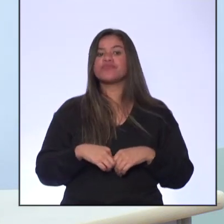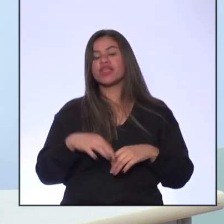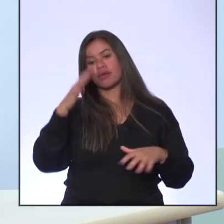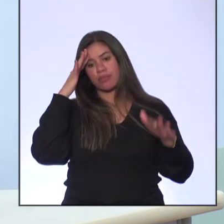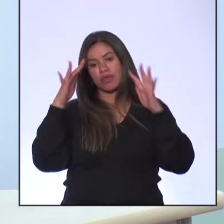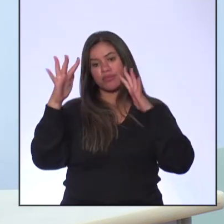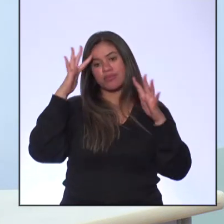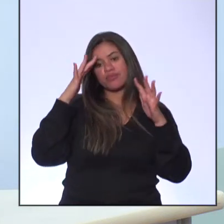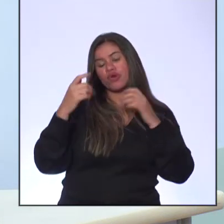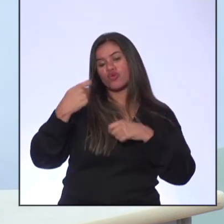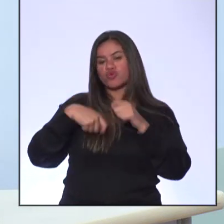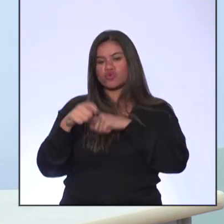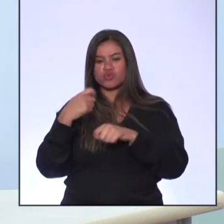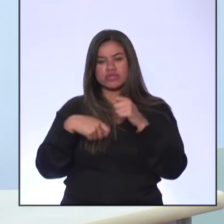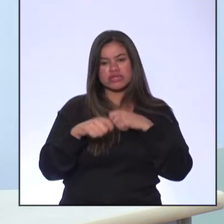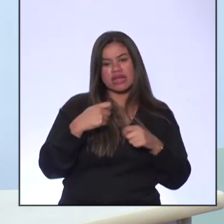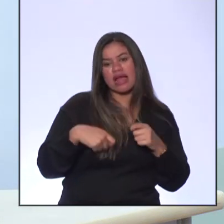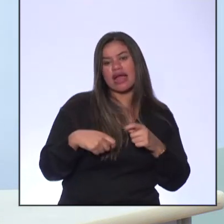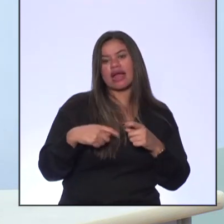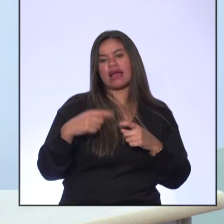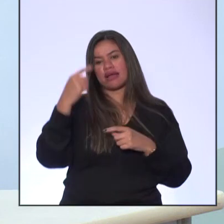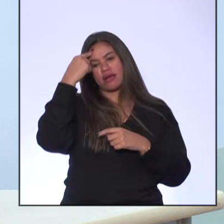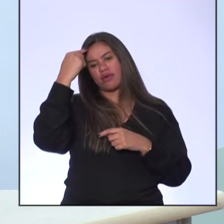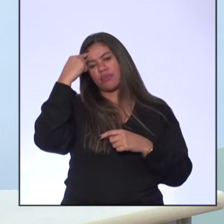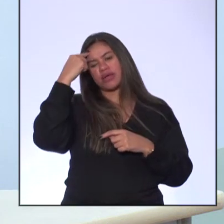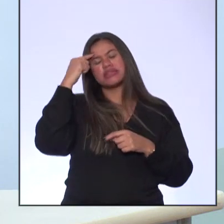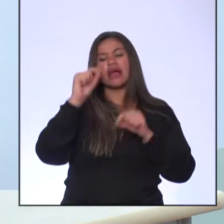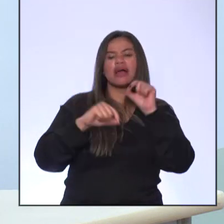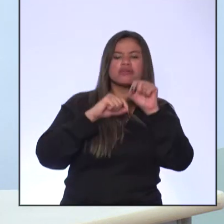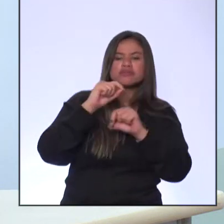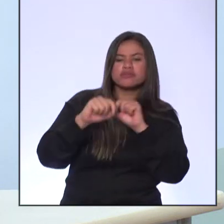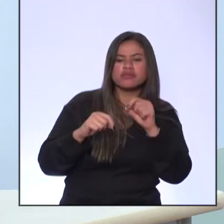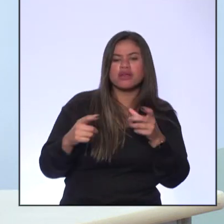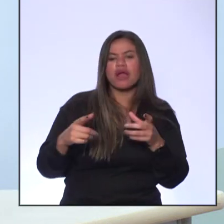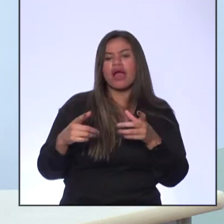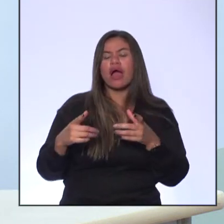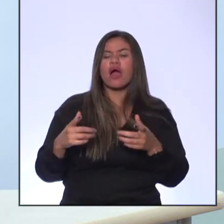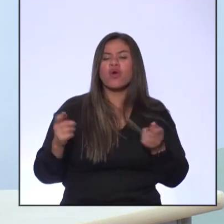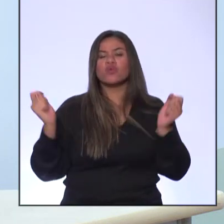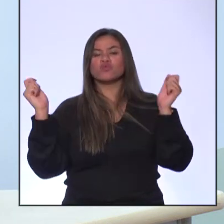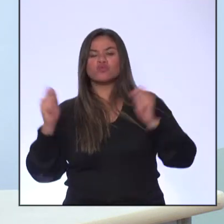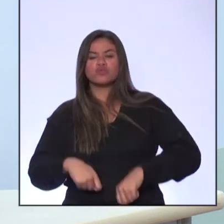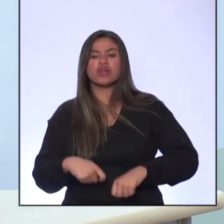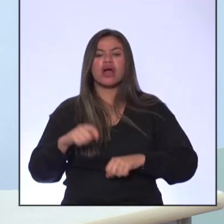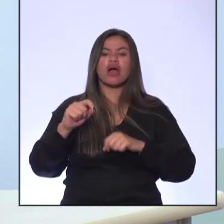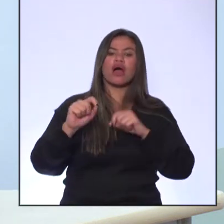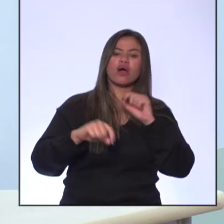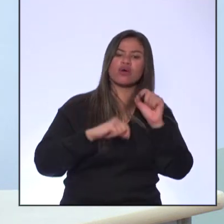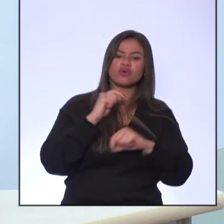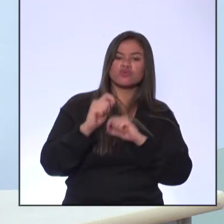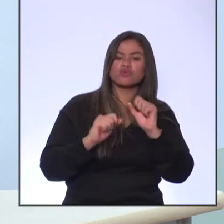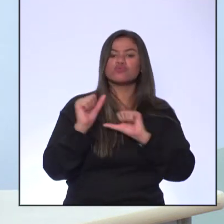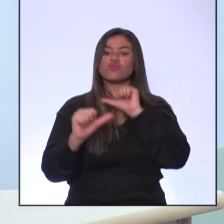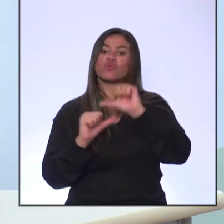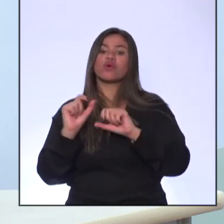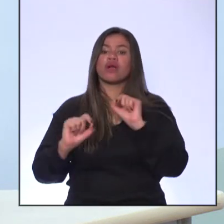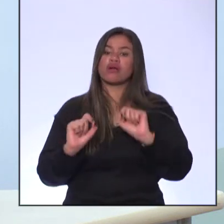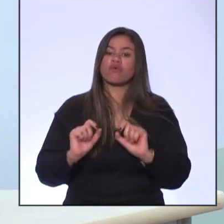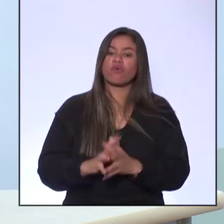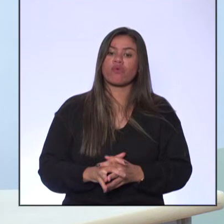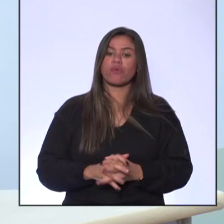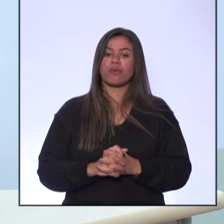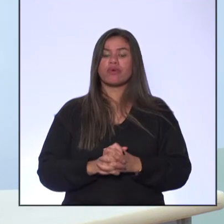de negociação, pensar em quem são os interlocutores, quais são as minhas possibilidades de mudar essa situação, né?